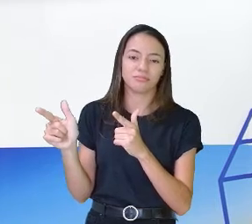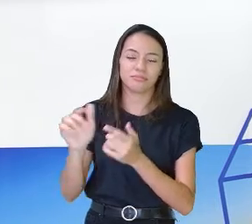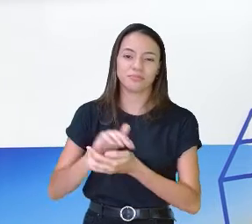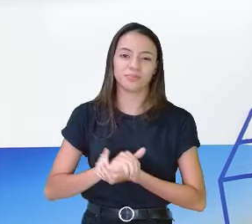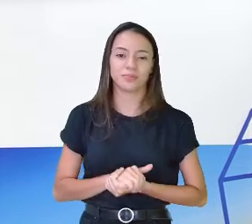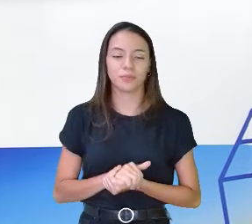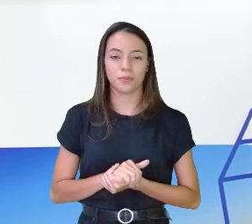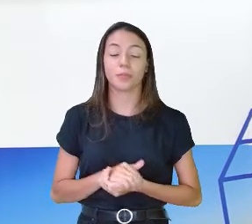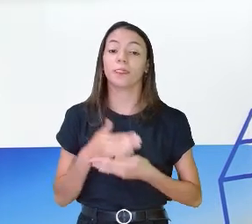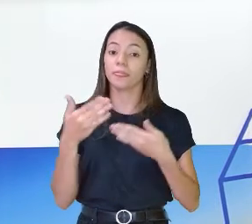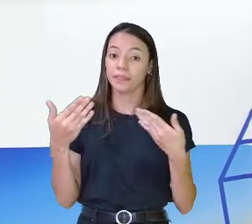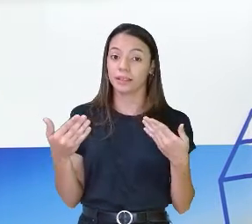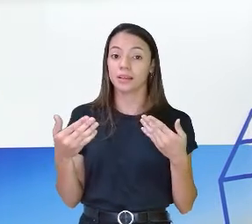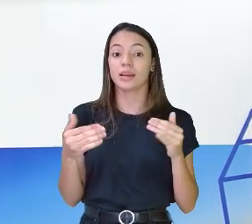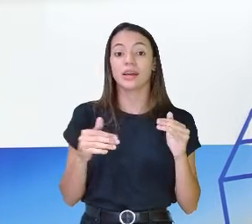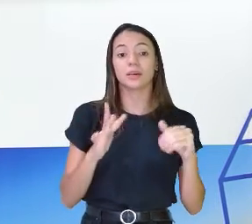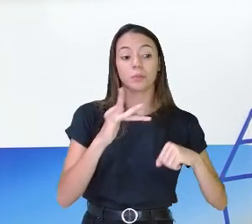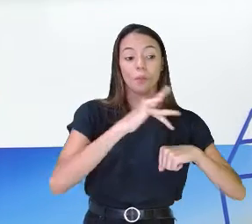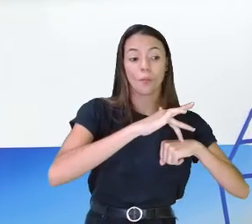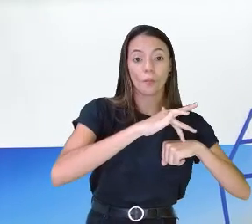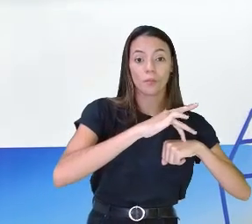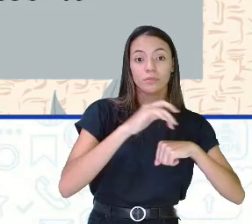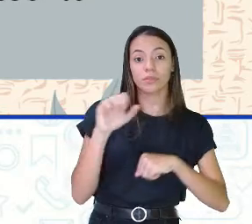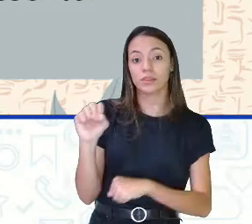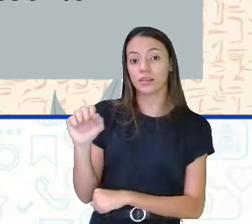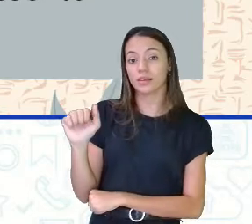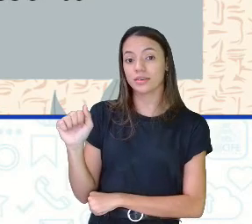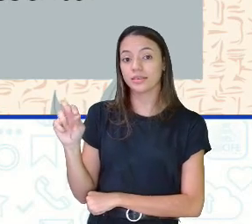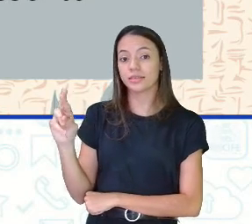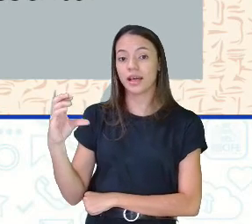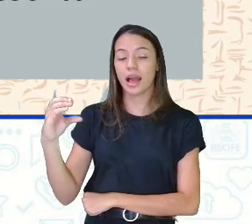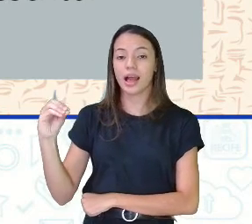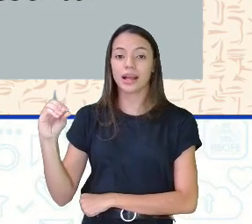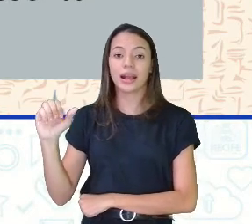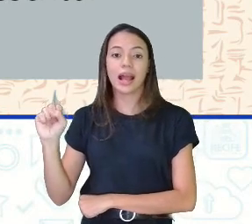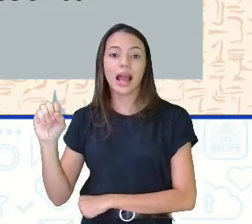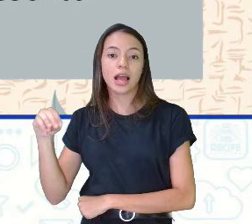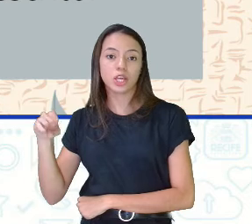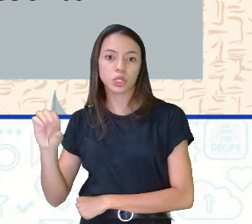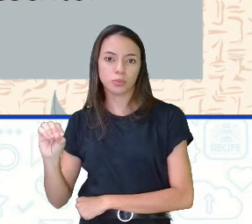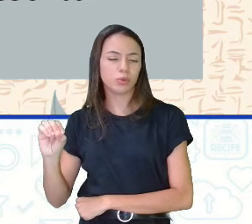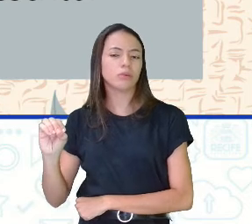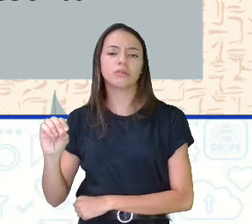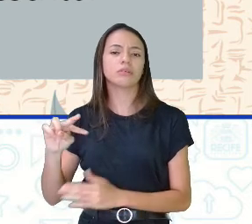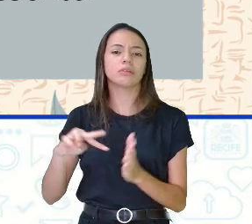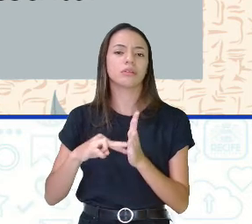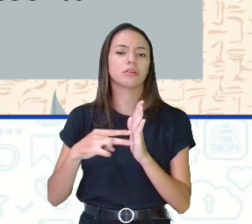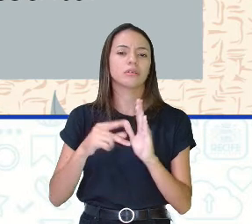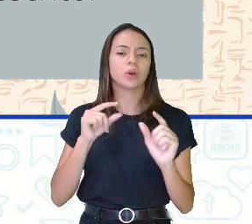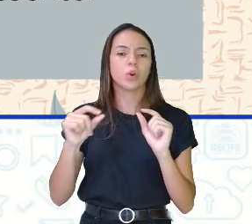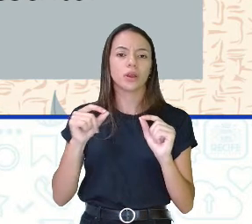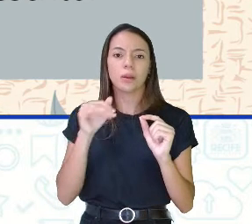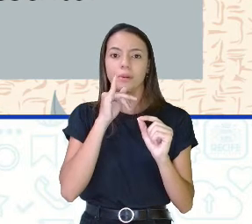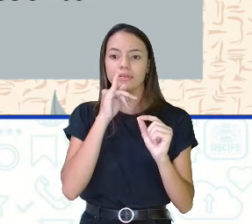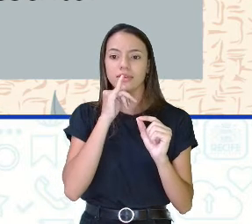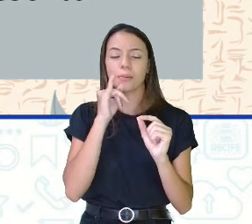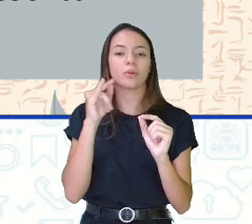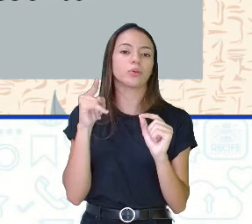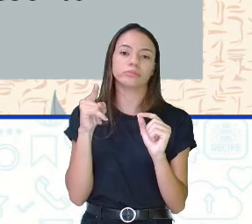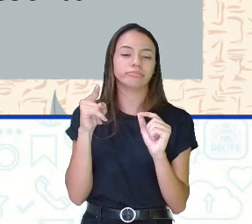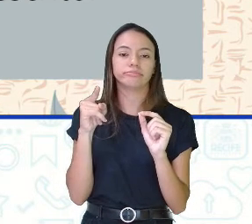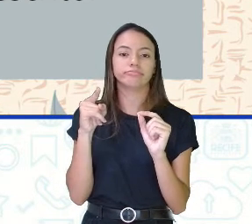o sarcasmo e a ironia são recursos estilísticos, ou seja, recursos de estilo.